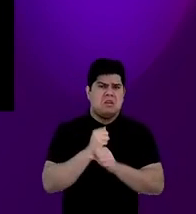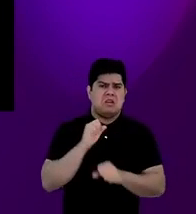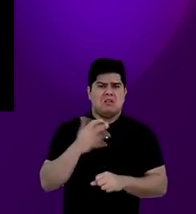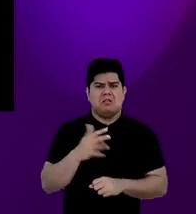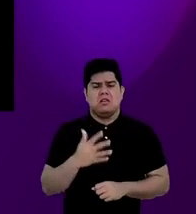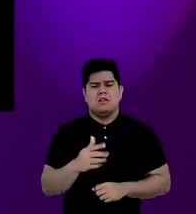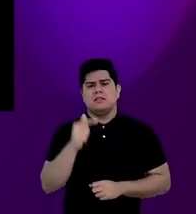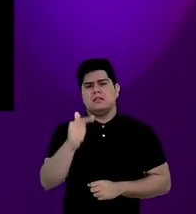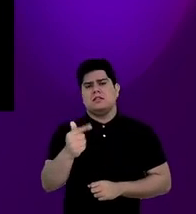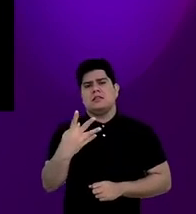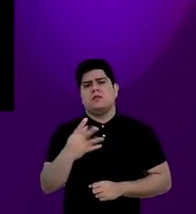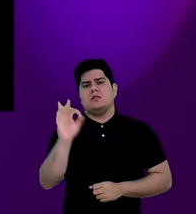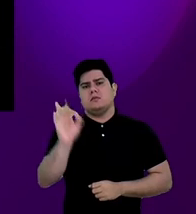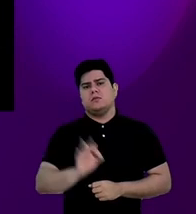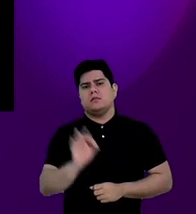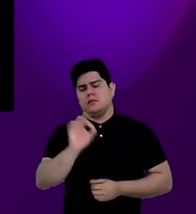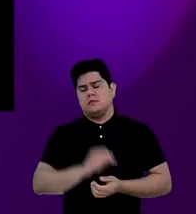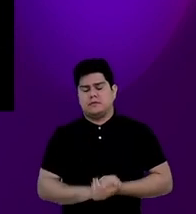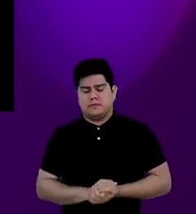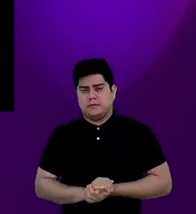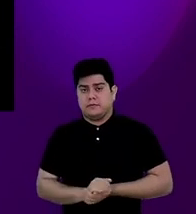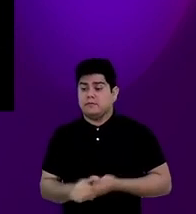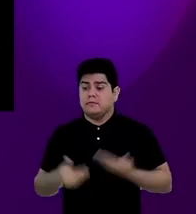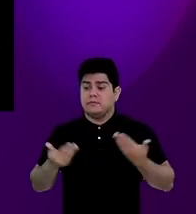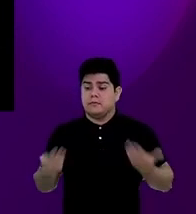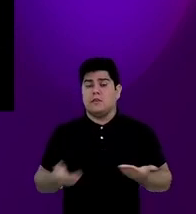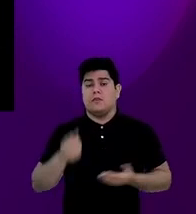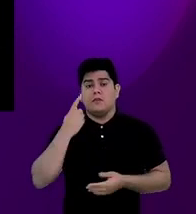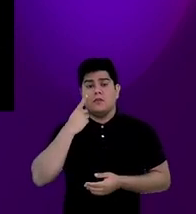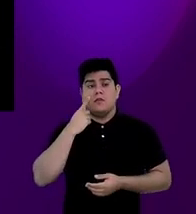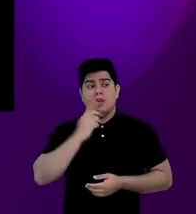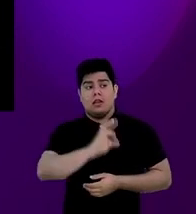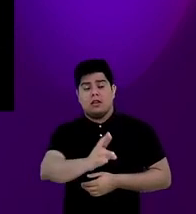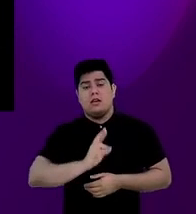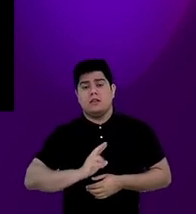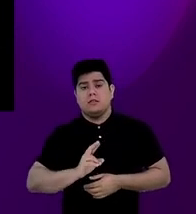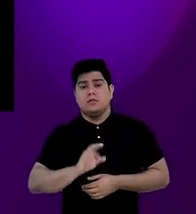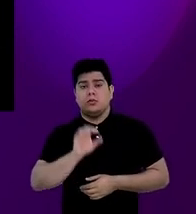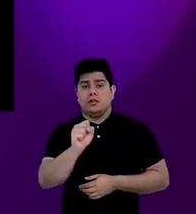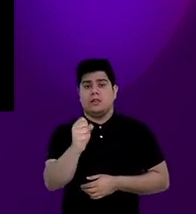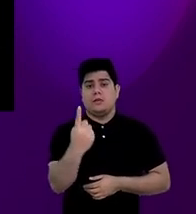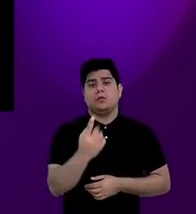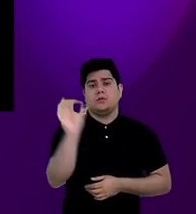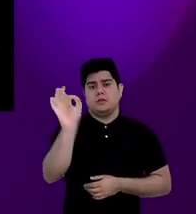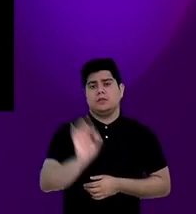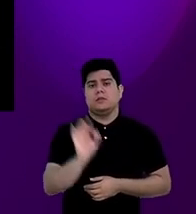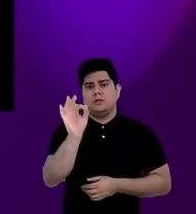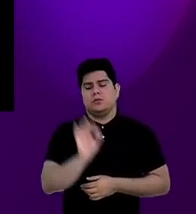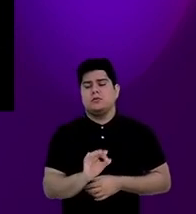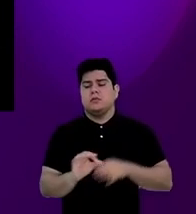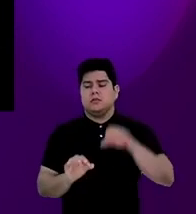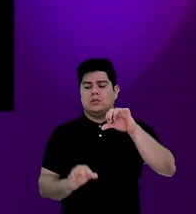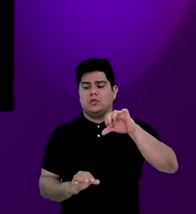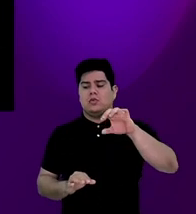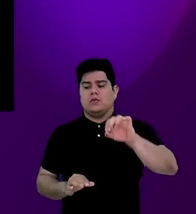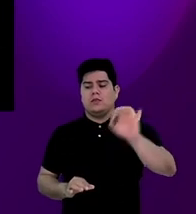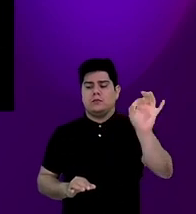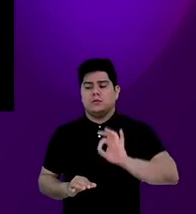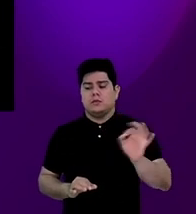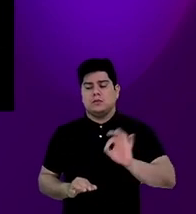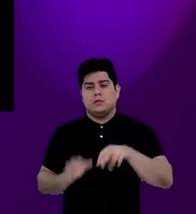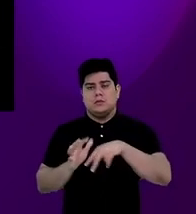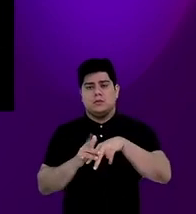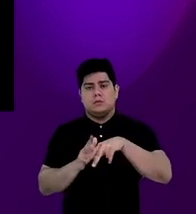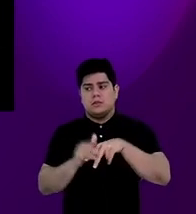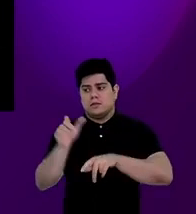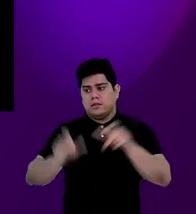era de 74%. E aí a gente vê a taxa de resposta global de 81%, com 90% dos pacientes vivos